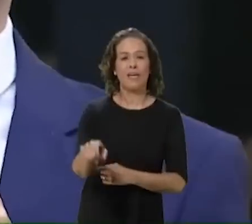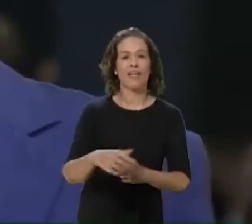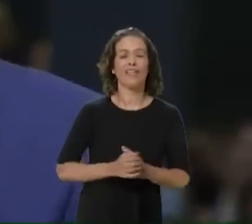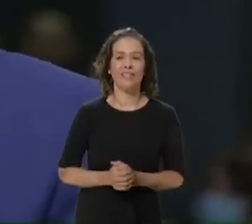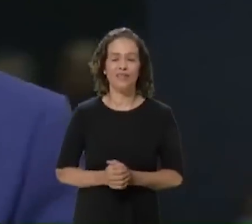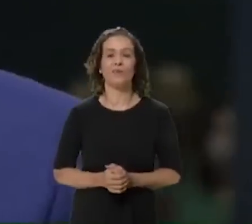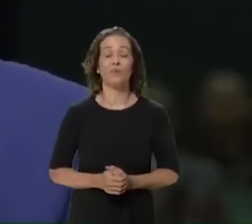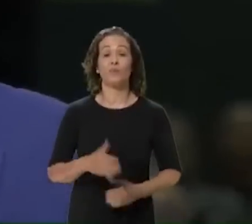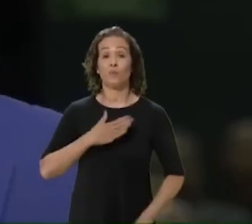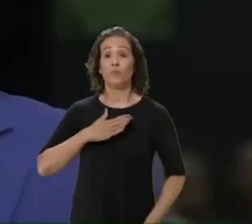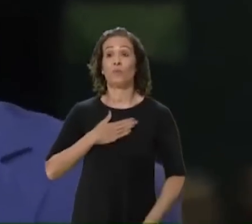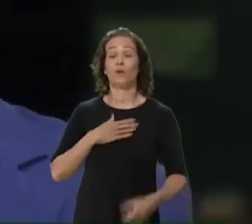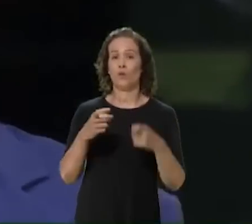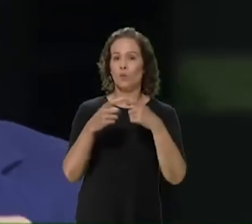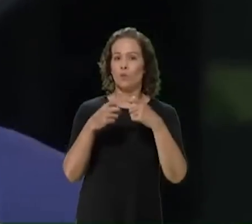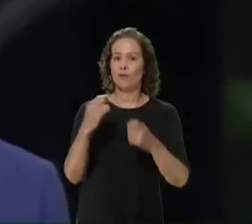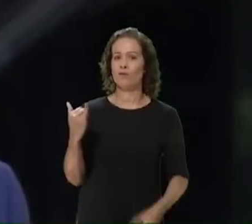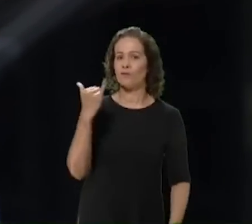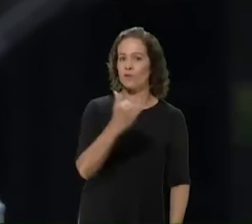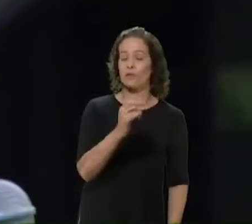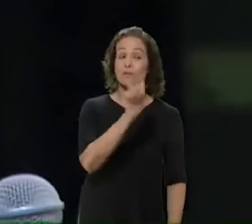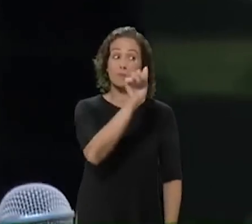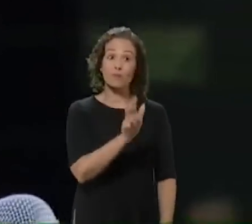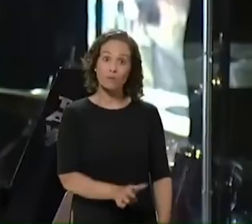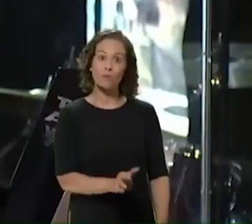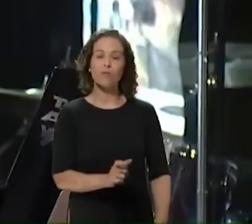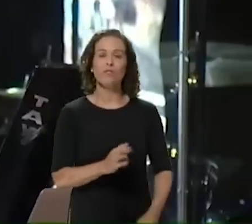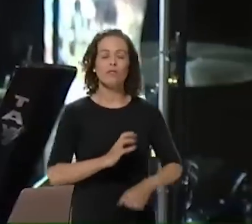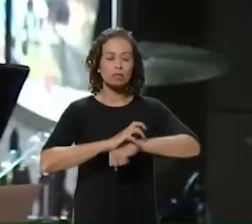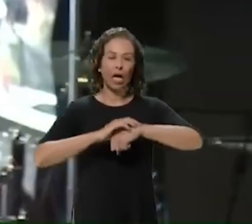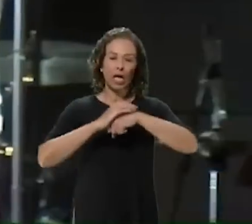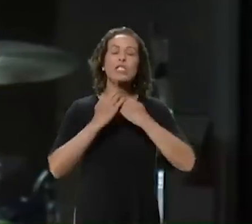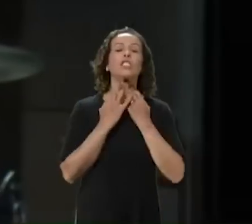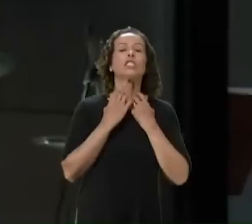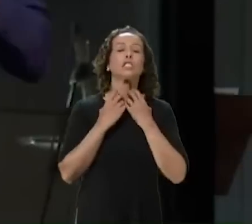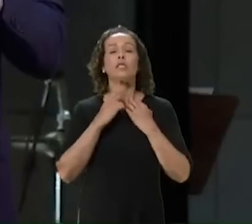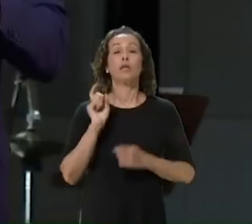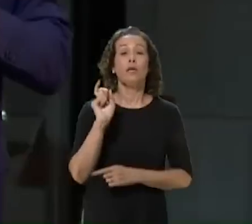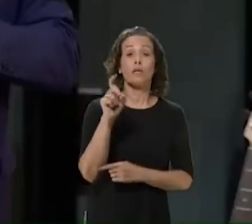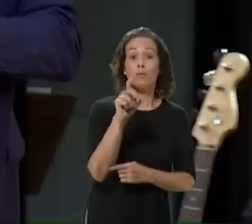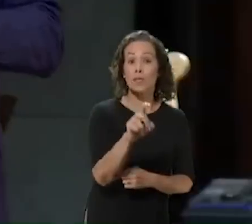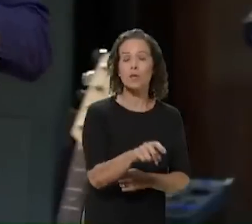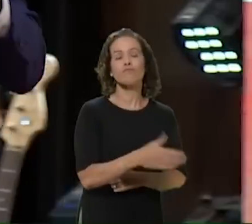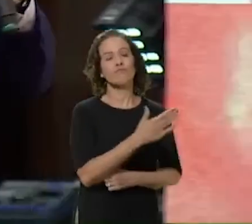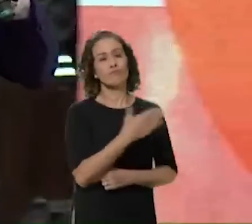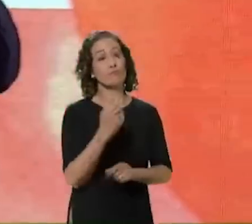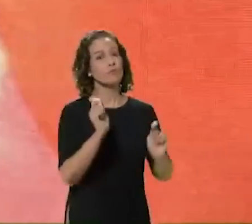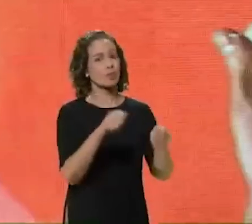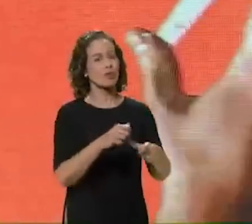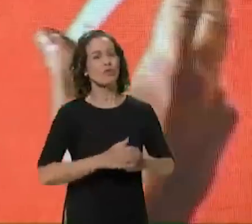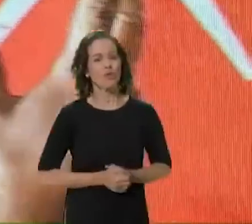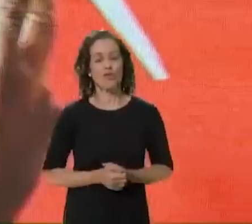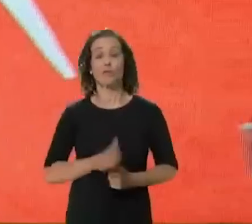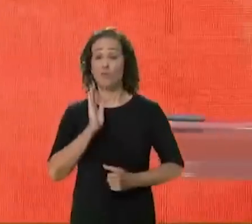já sepultei pessoas que tinham alergia a camarão menor do que a sua. Eu fui num alergista, ele fez o teste em mim de alergia,